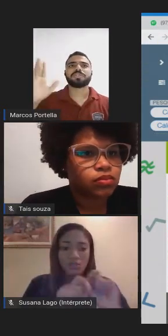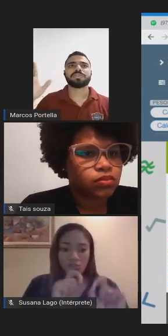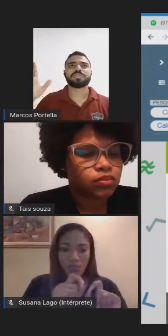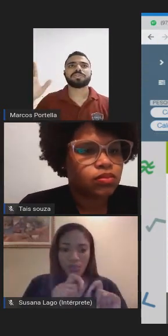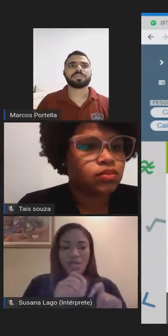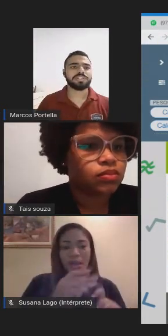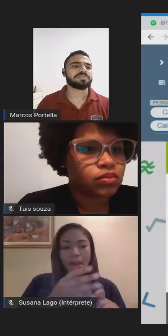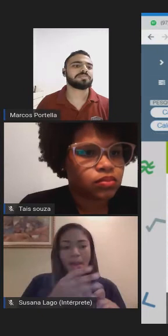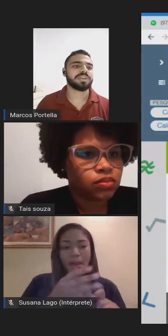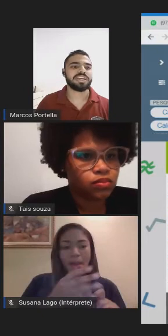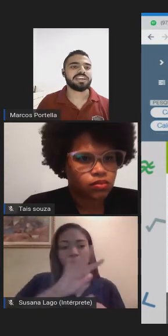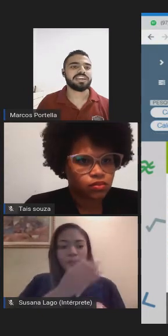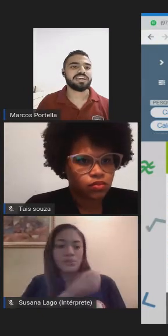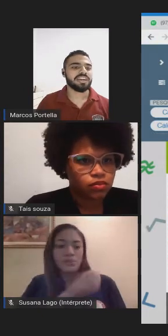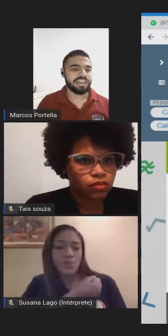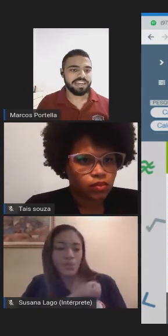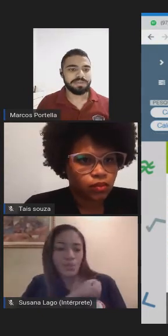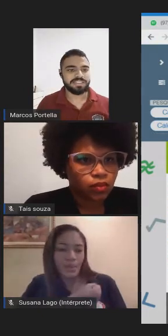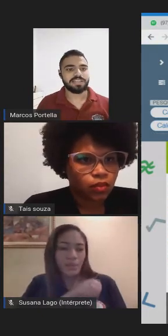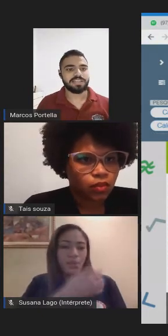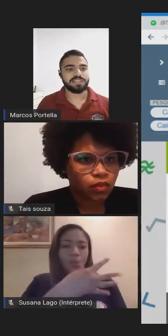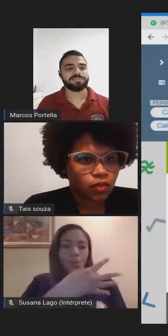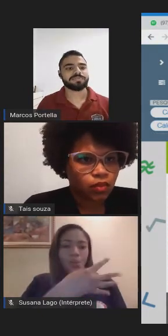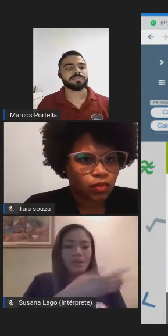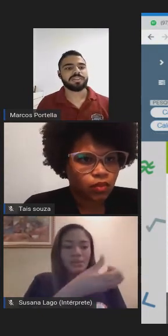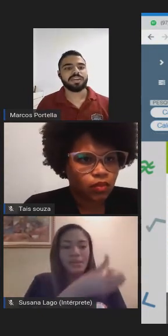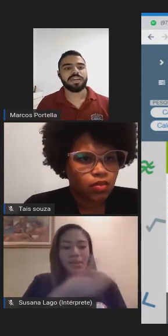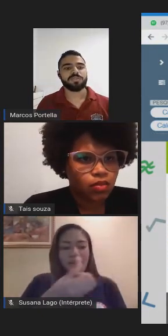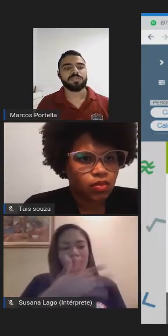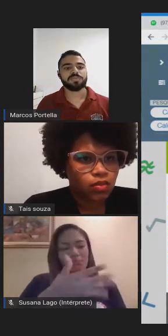alguma coisa, porque era para ser